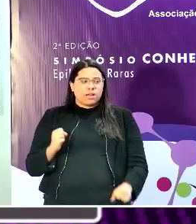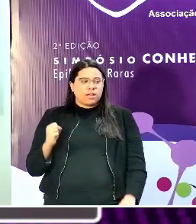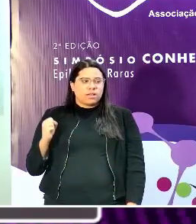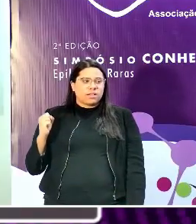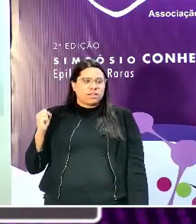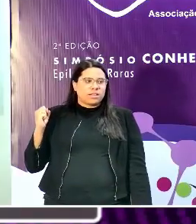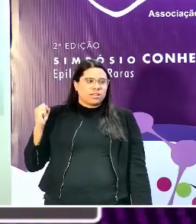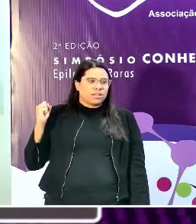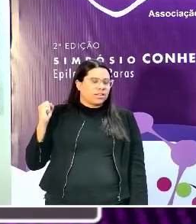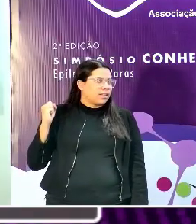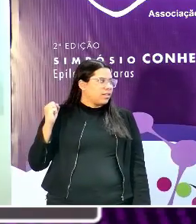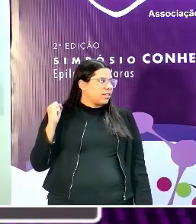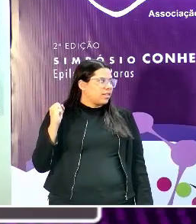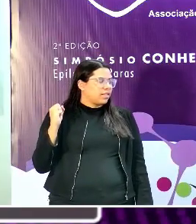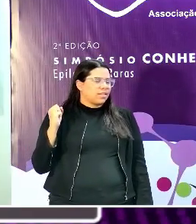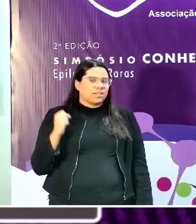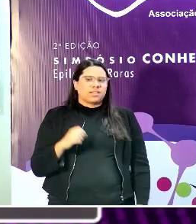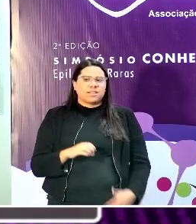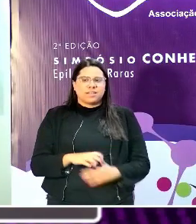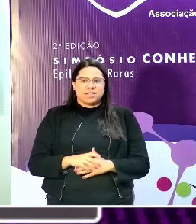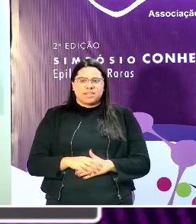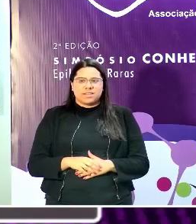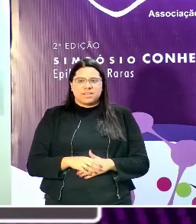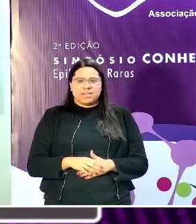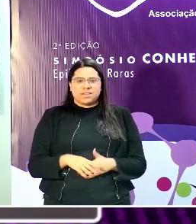grita lá.